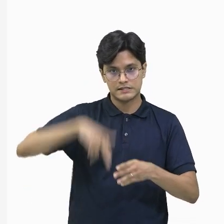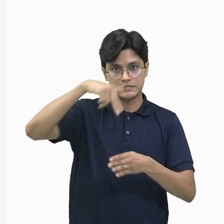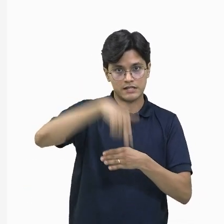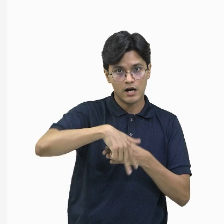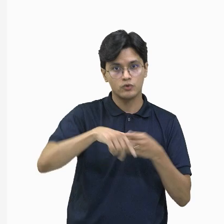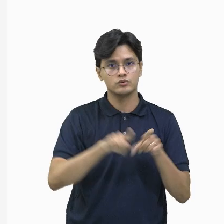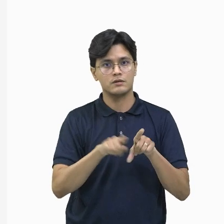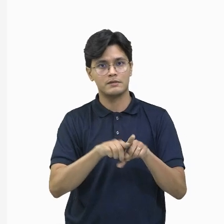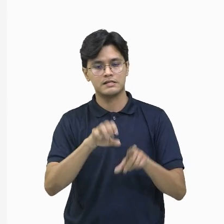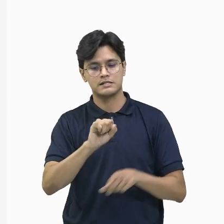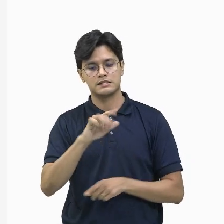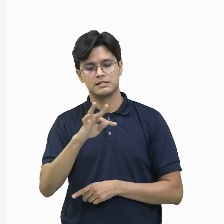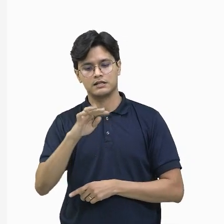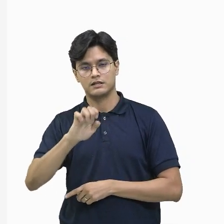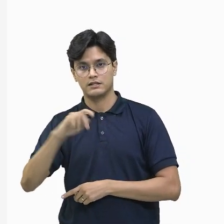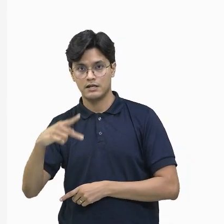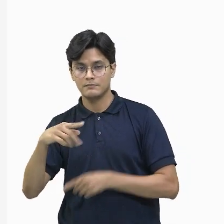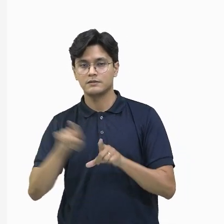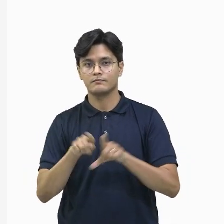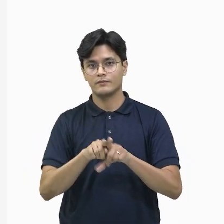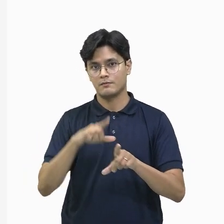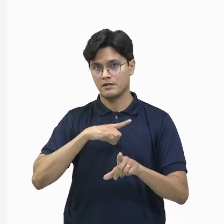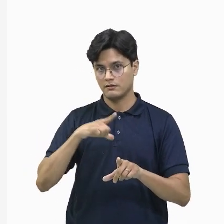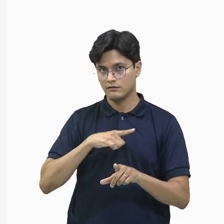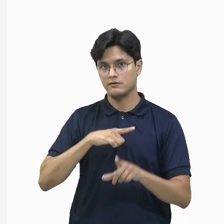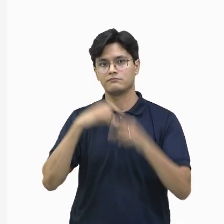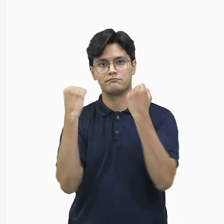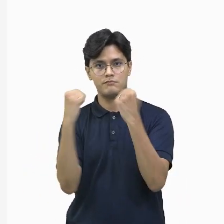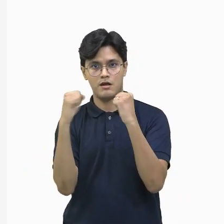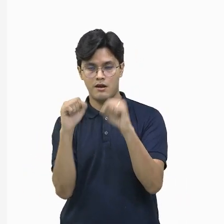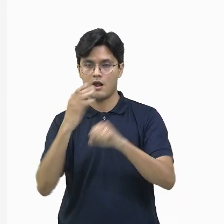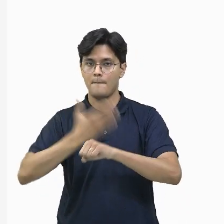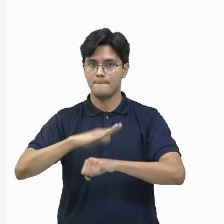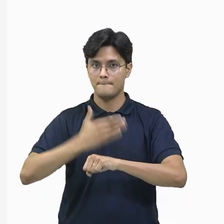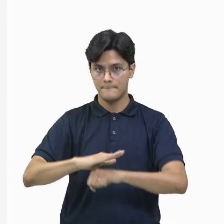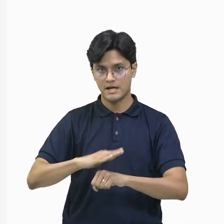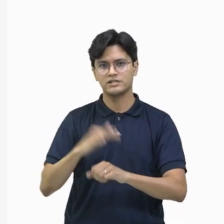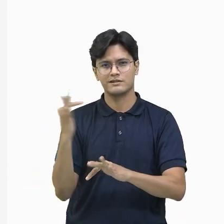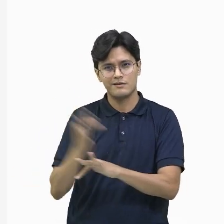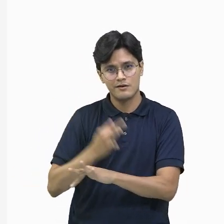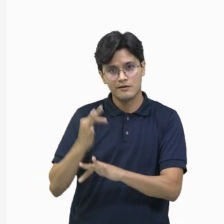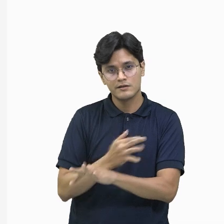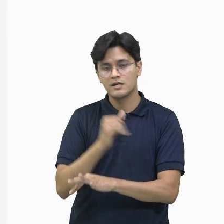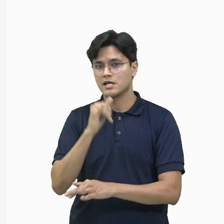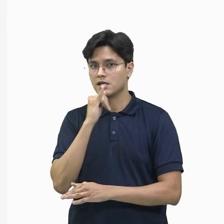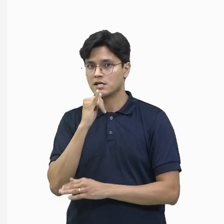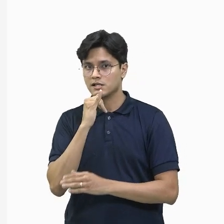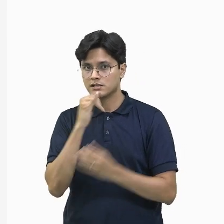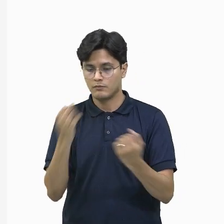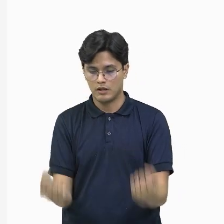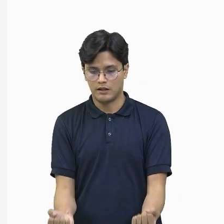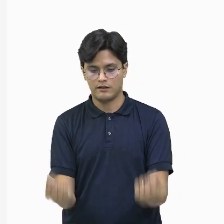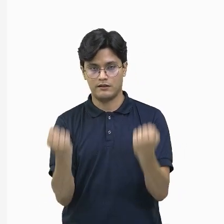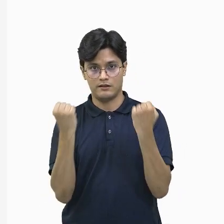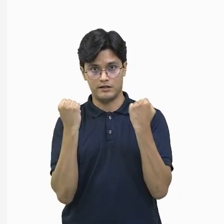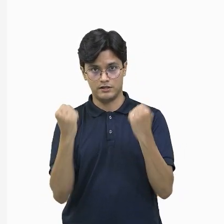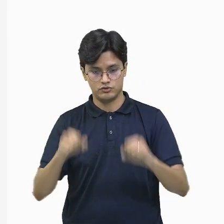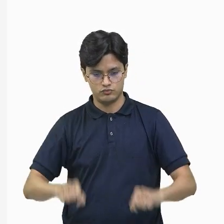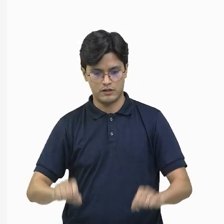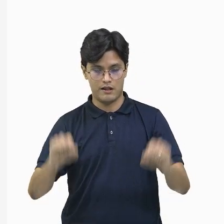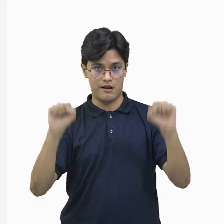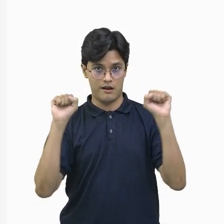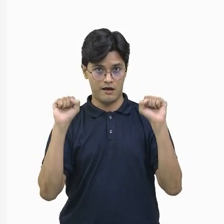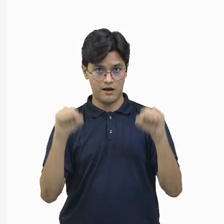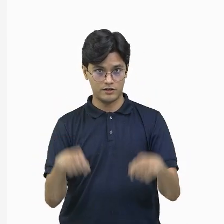ali a presença de exercícios de resistência, como o levantamento de peso e o treinamento com elásticos. Nós também